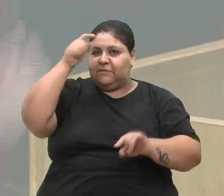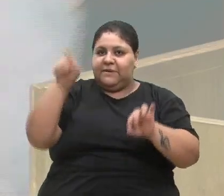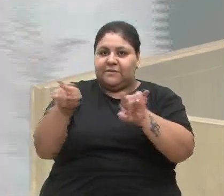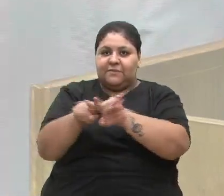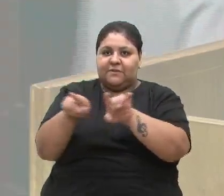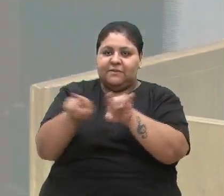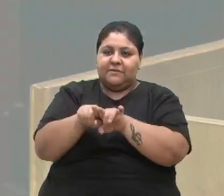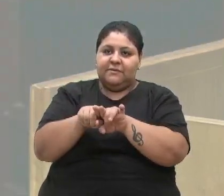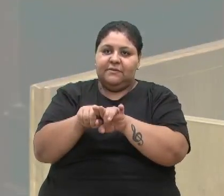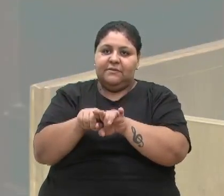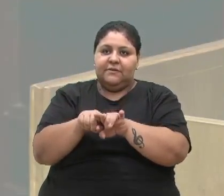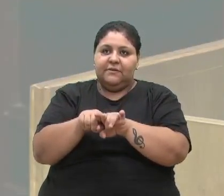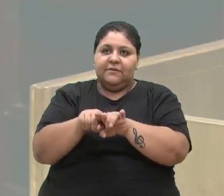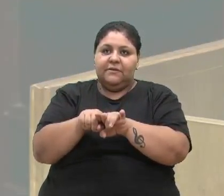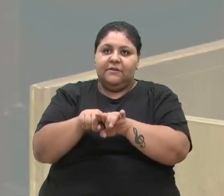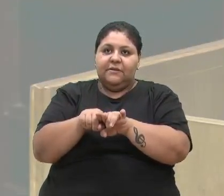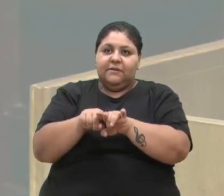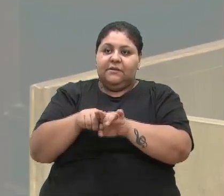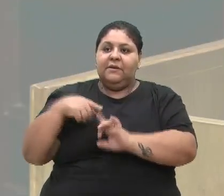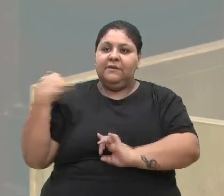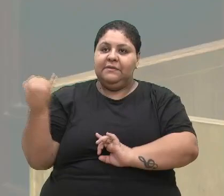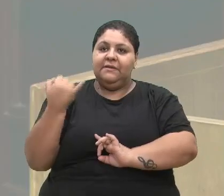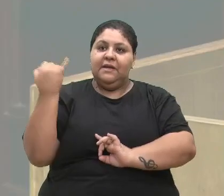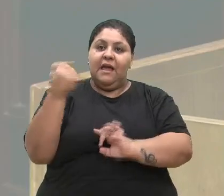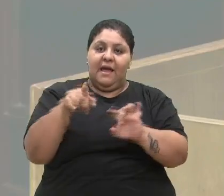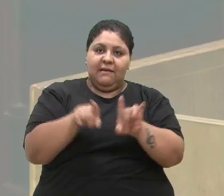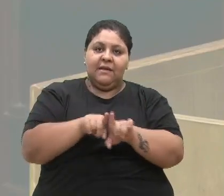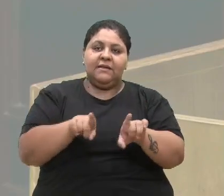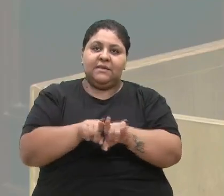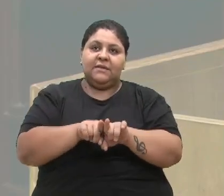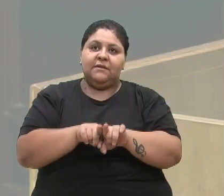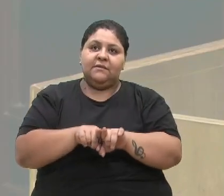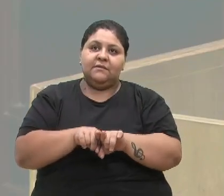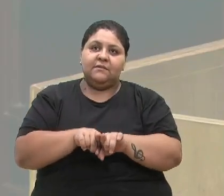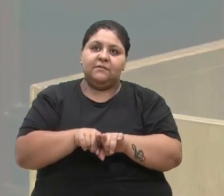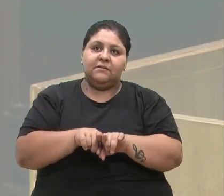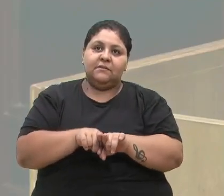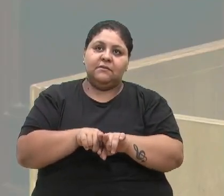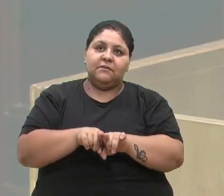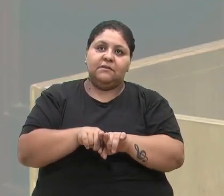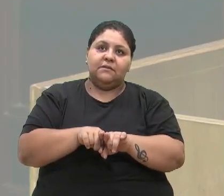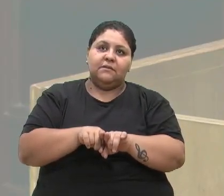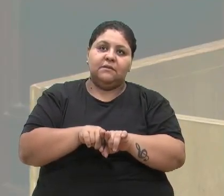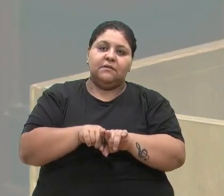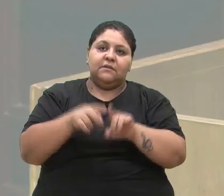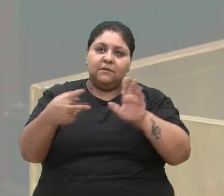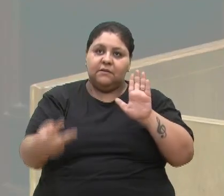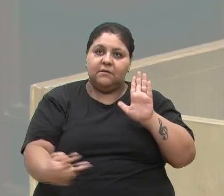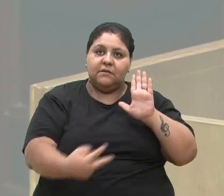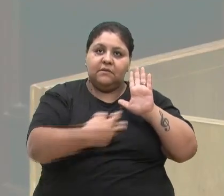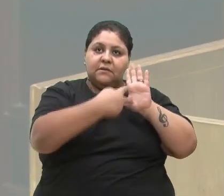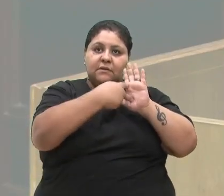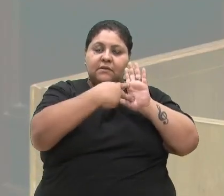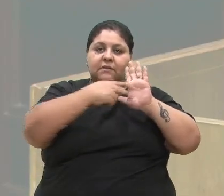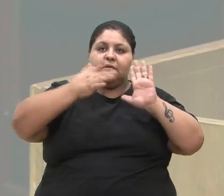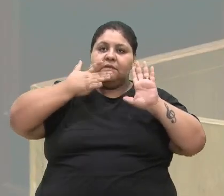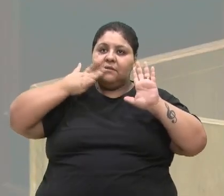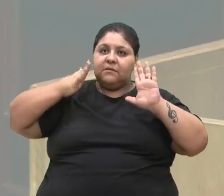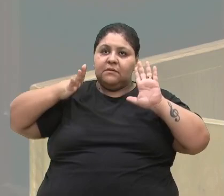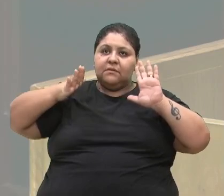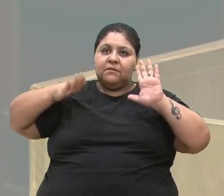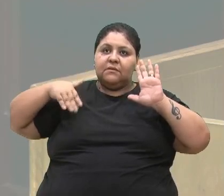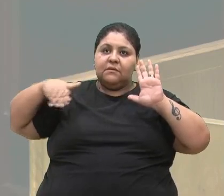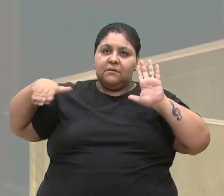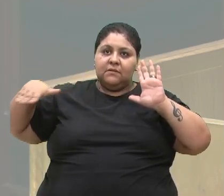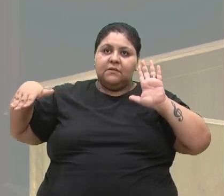retirada de um instrumento tão importante, que faz tanta diferença e que acende esse alerta realmente para que as crianças tenham uma